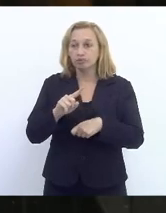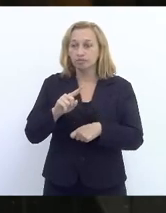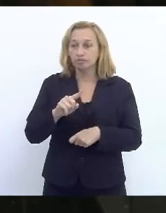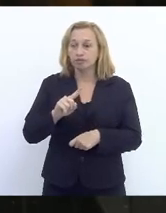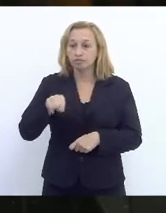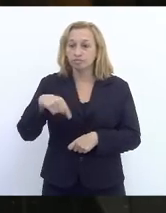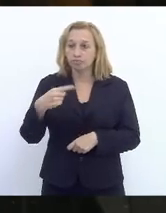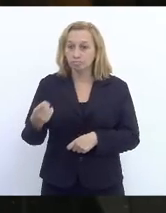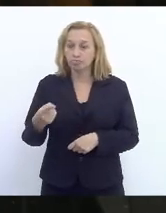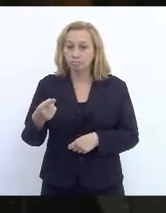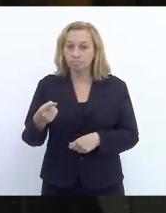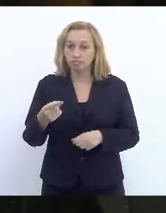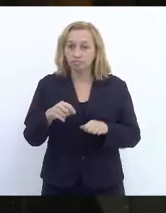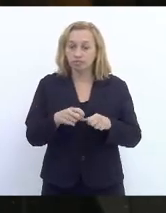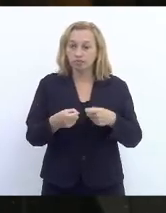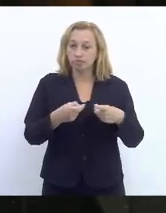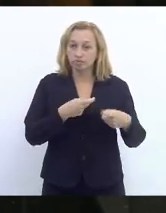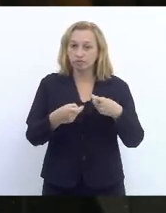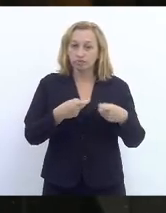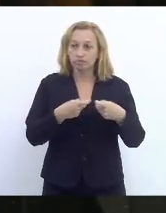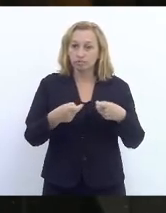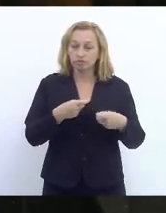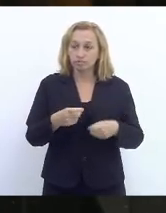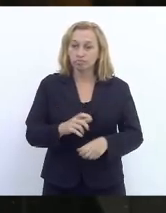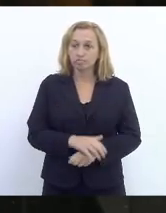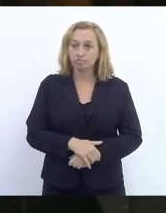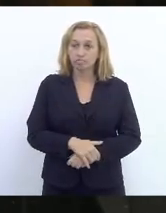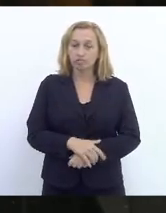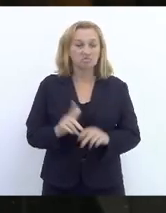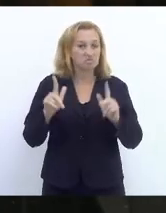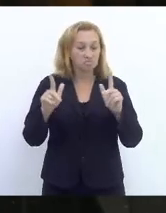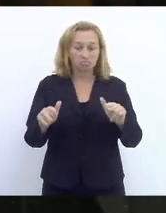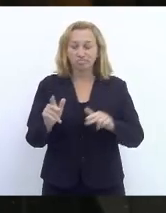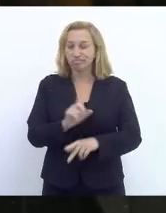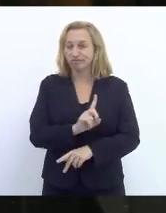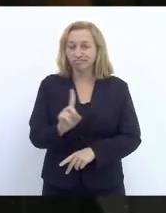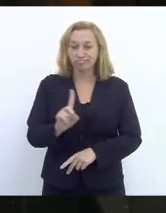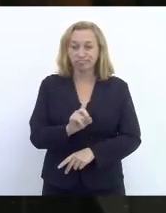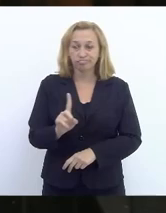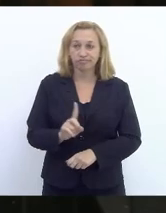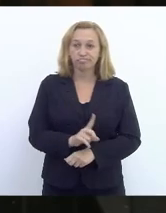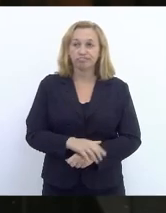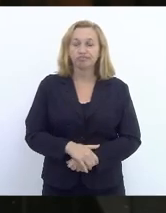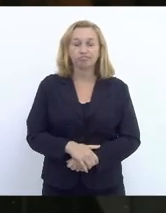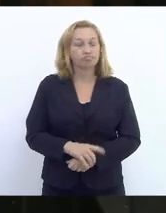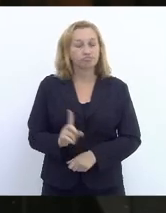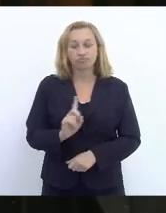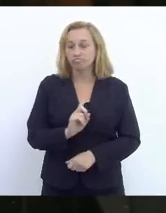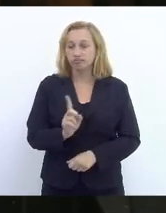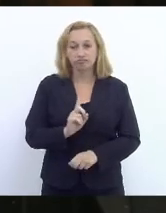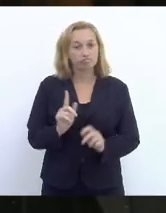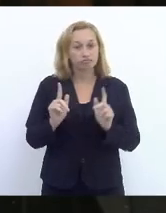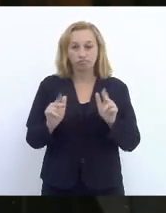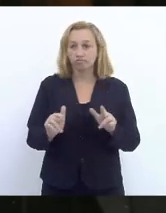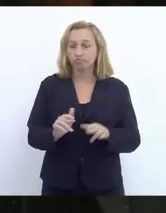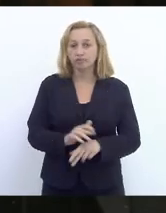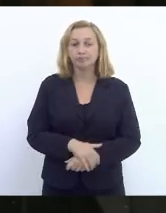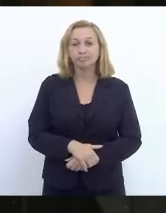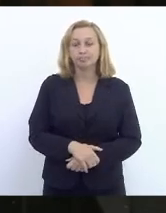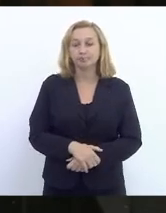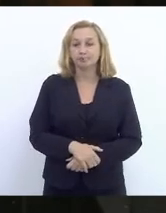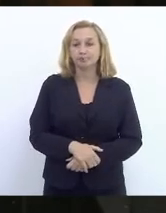essa guerra não mais será a mesma a não mais ser a mesma